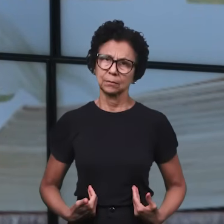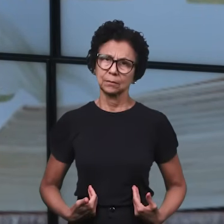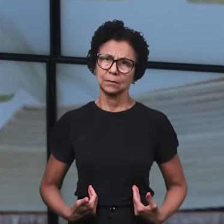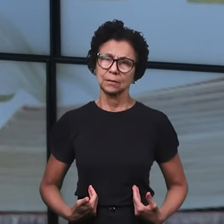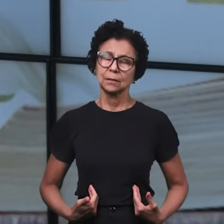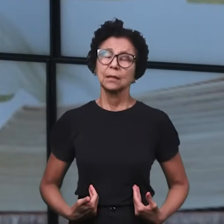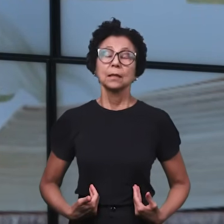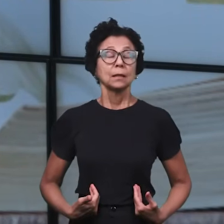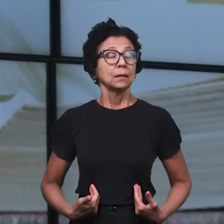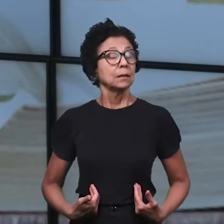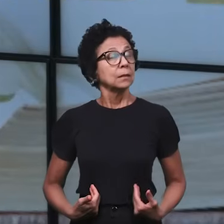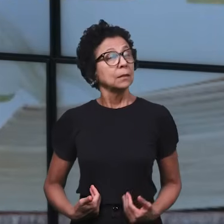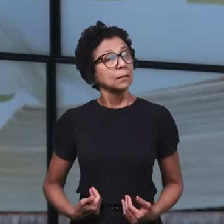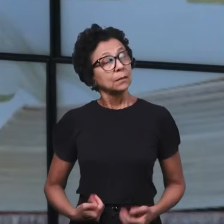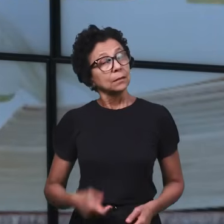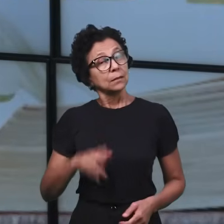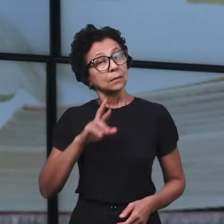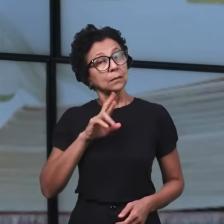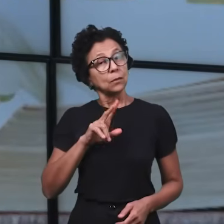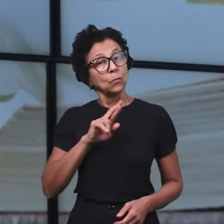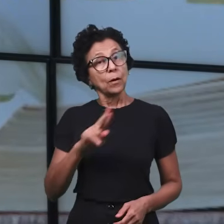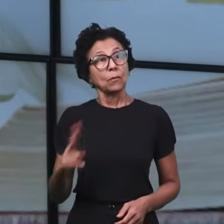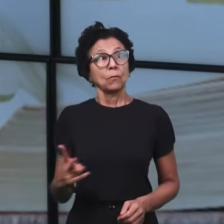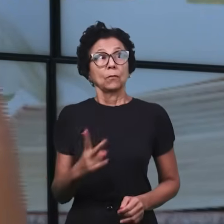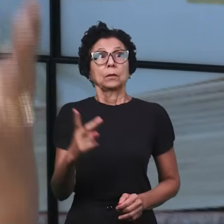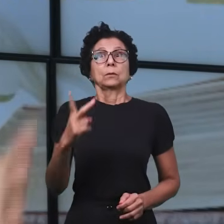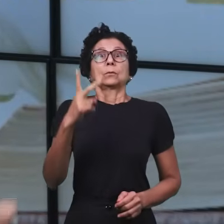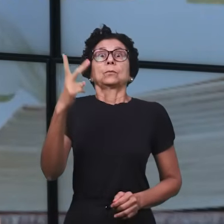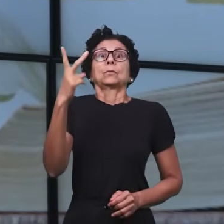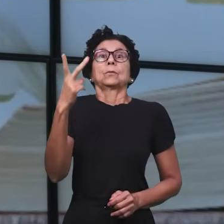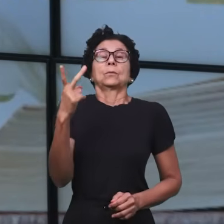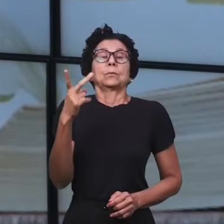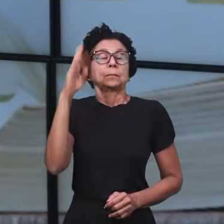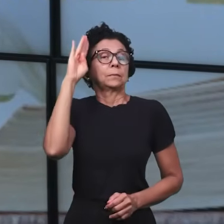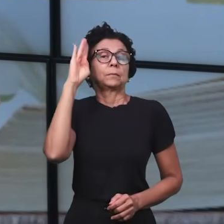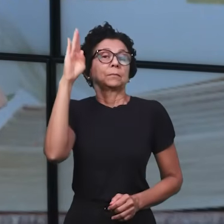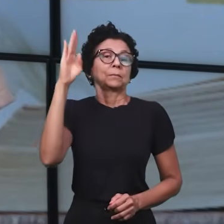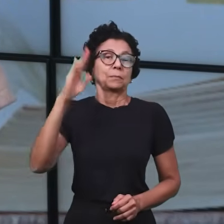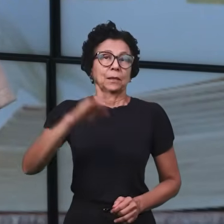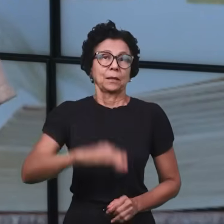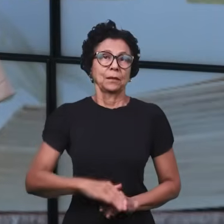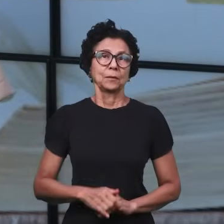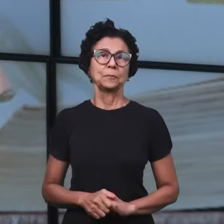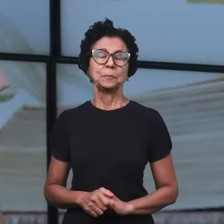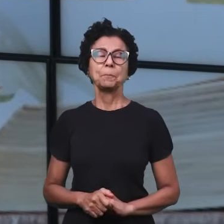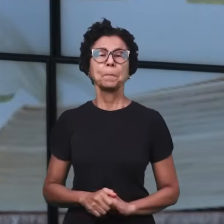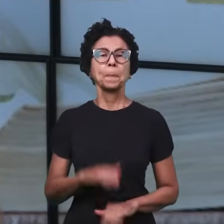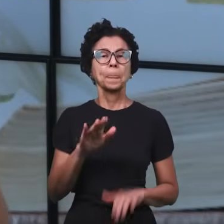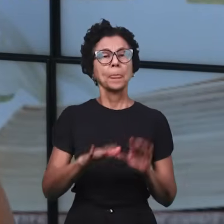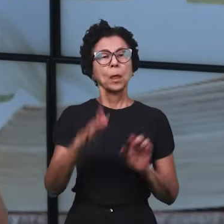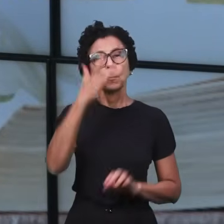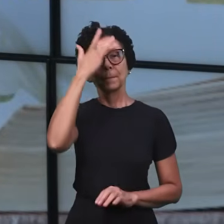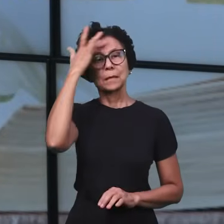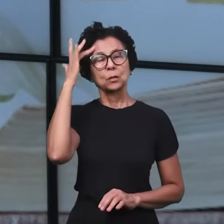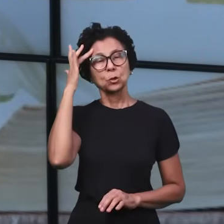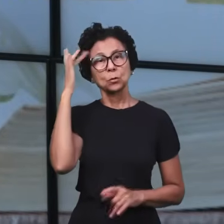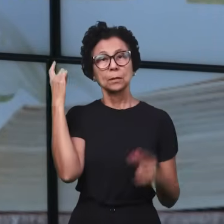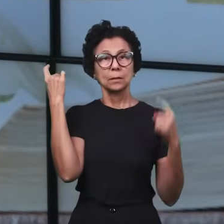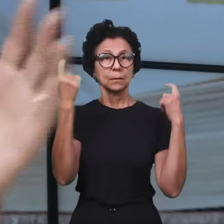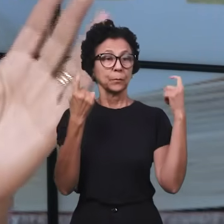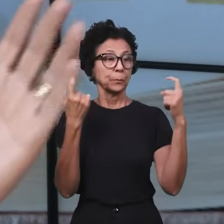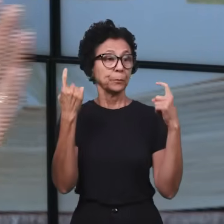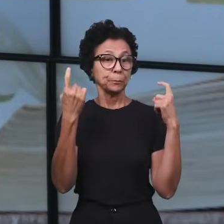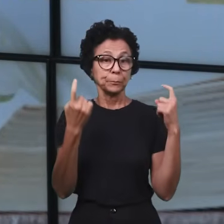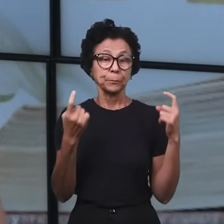mais importa, né? O valor não está exatamente nisso. Às vezes a pessoa se preocupa tanto,